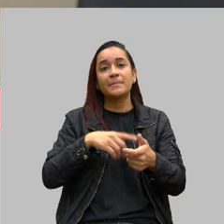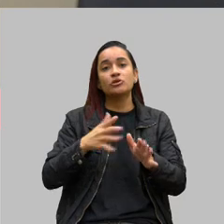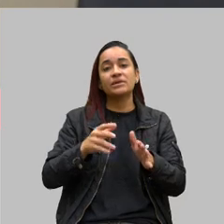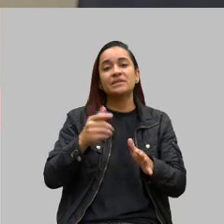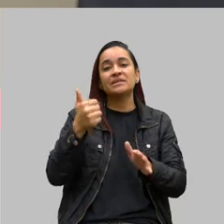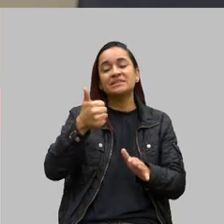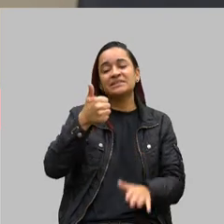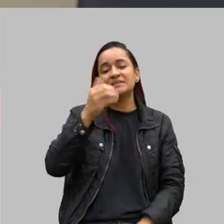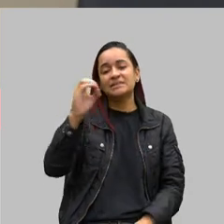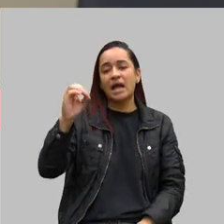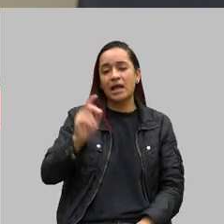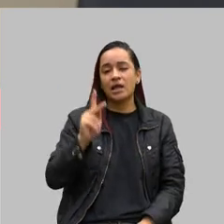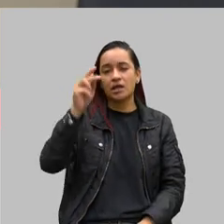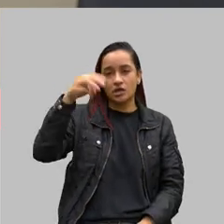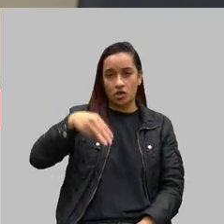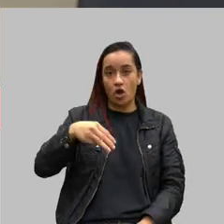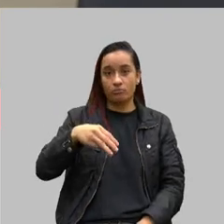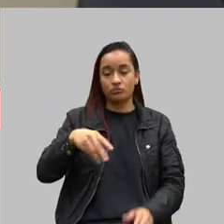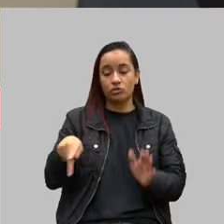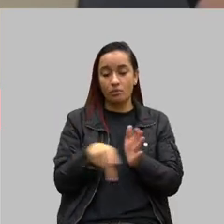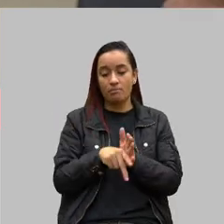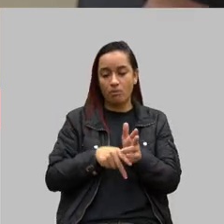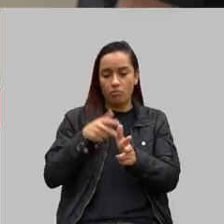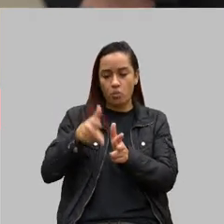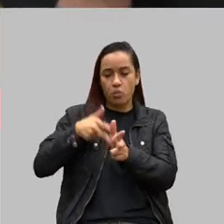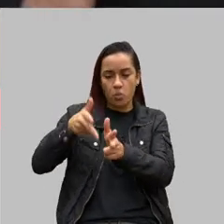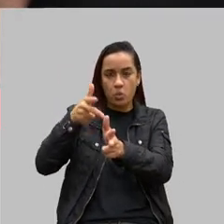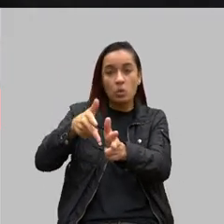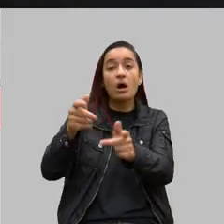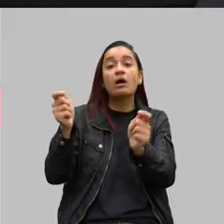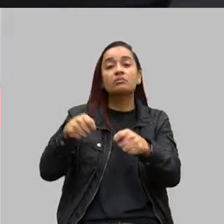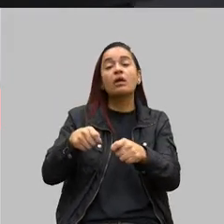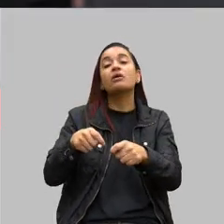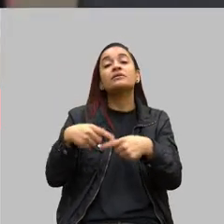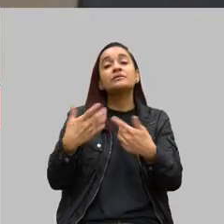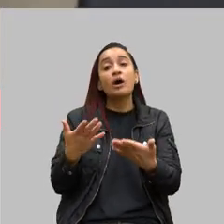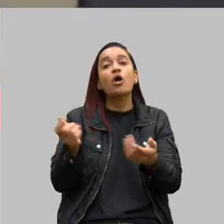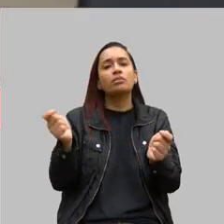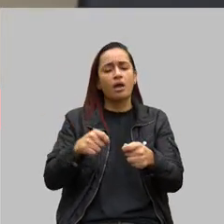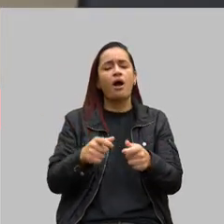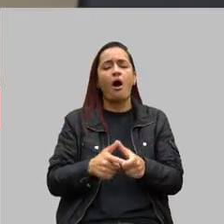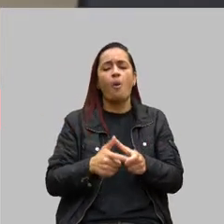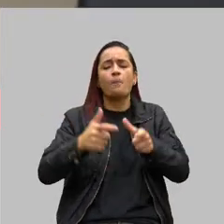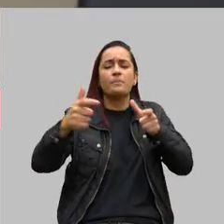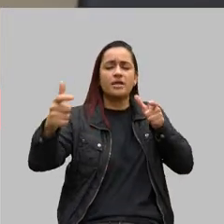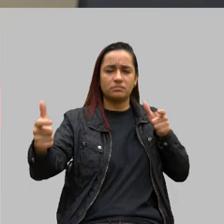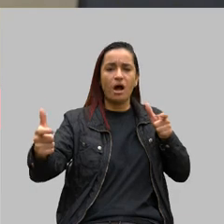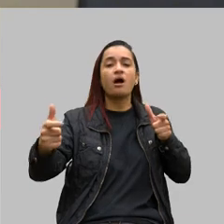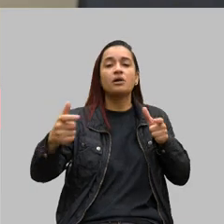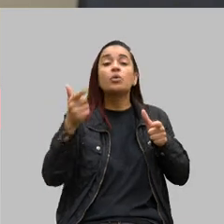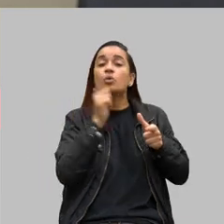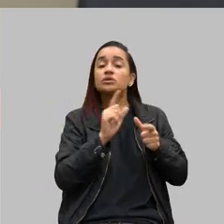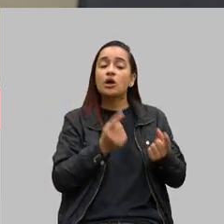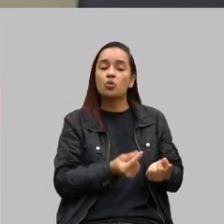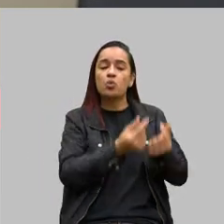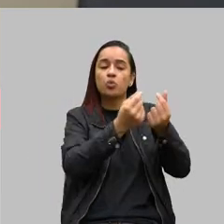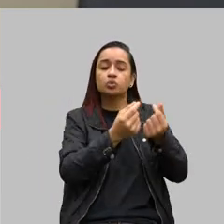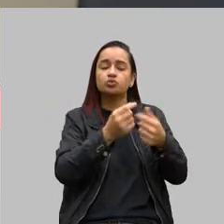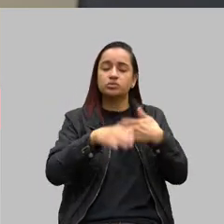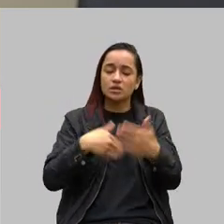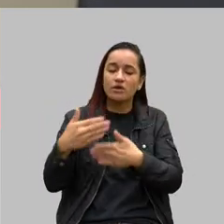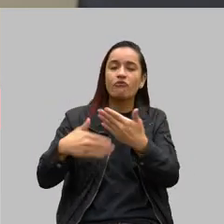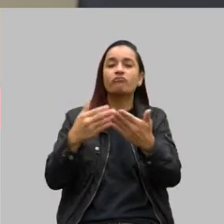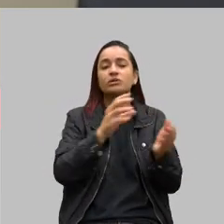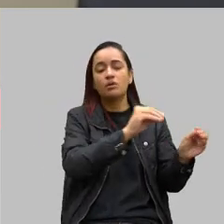férrea então nós temos um potencial para aumentar isso aqui muito mais né com impacto em custo de produtividade em desenvolvimento então